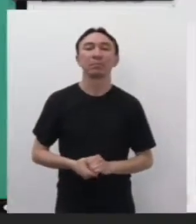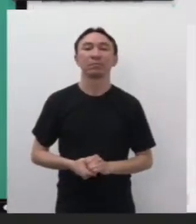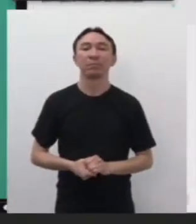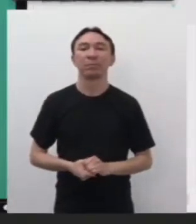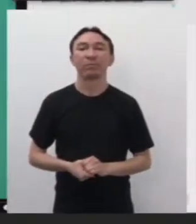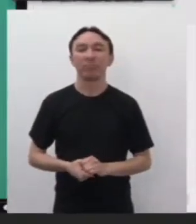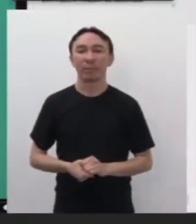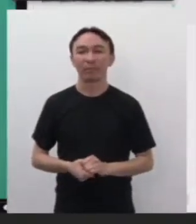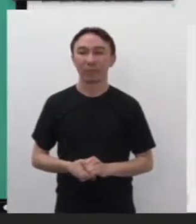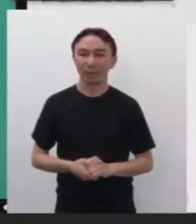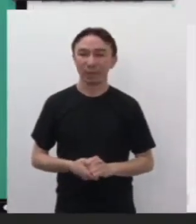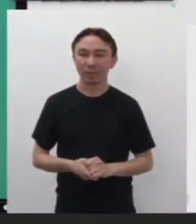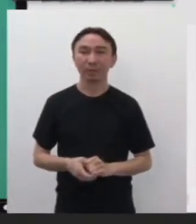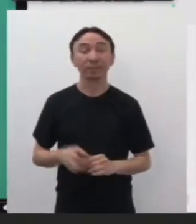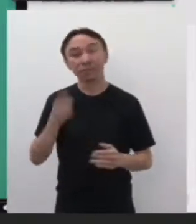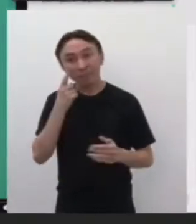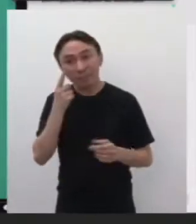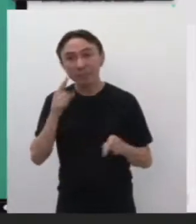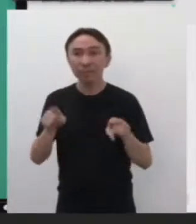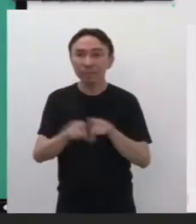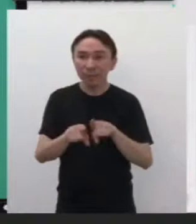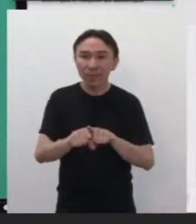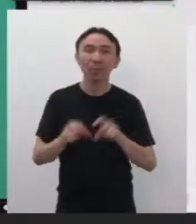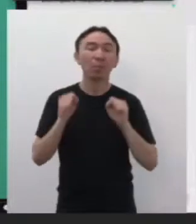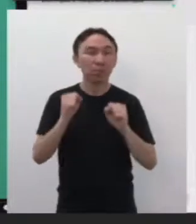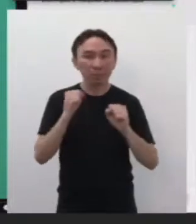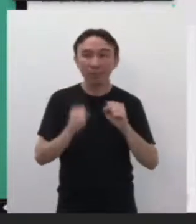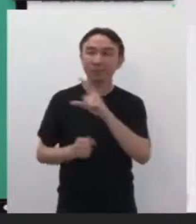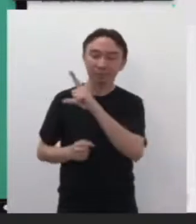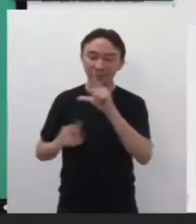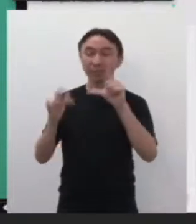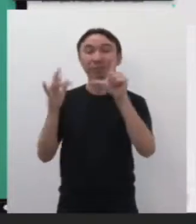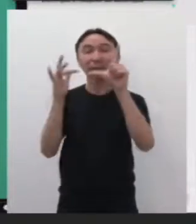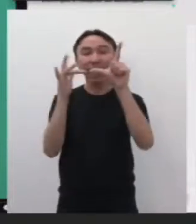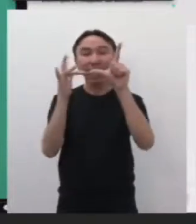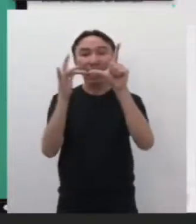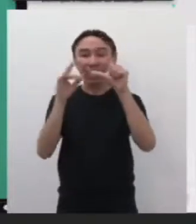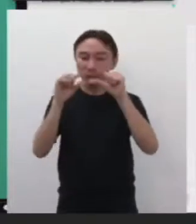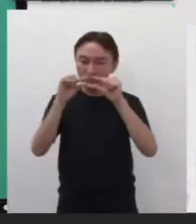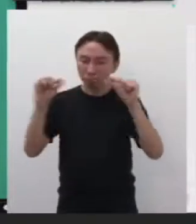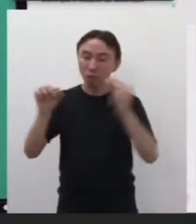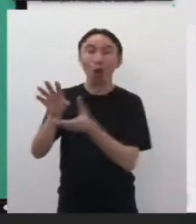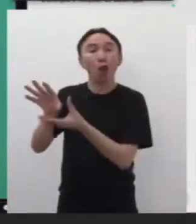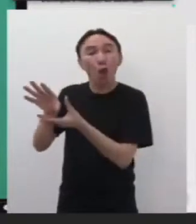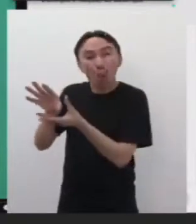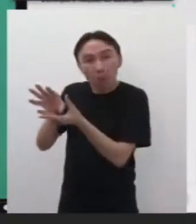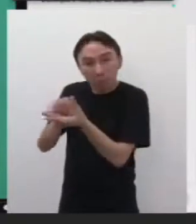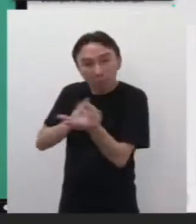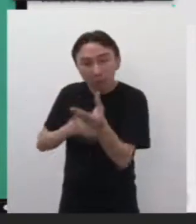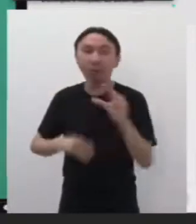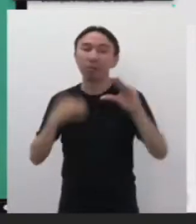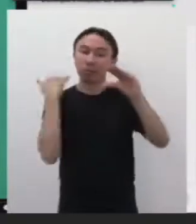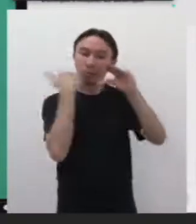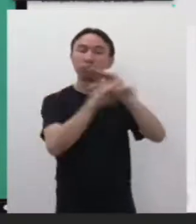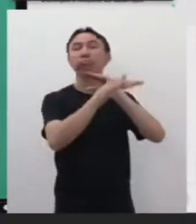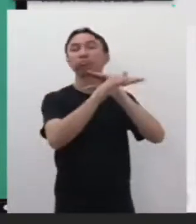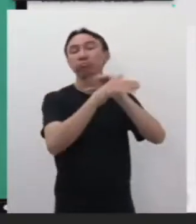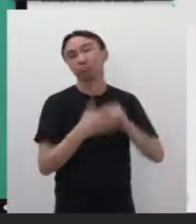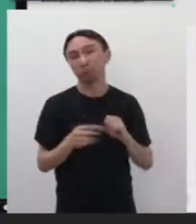olha, se eu volto para cá, eu posso também clicar aqui em cima, tá vendo? Ctrl+C e compartilhar esse